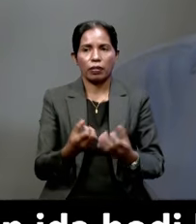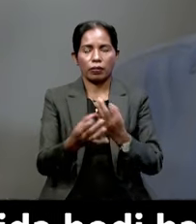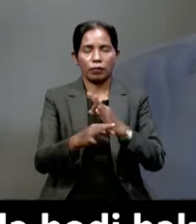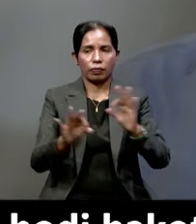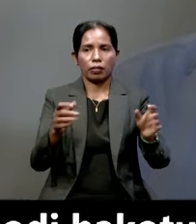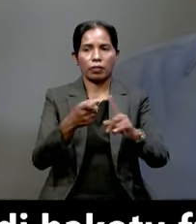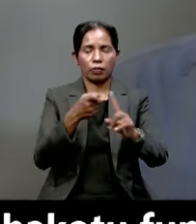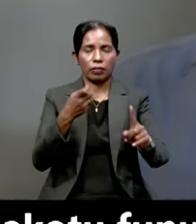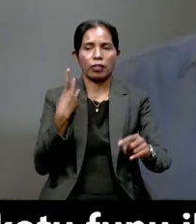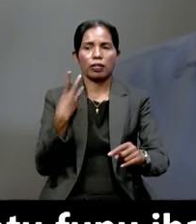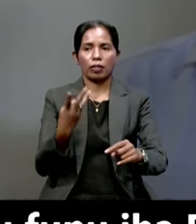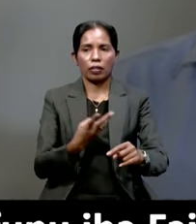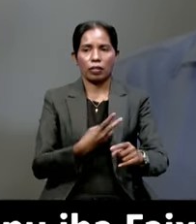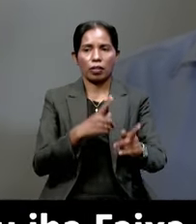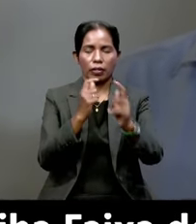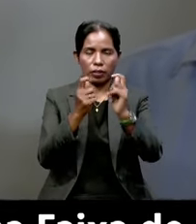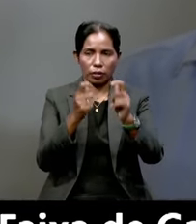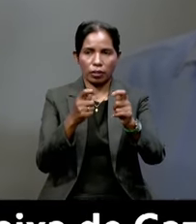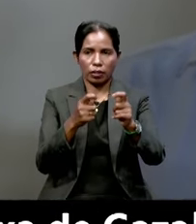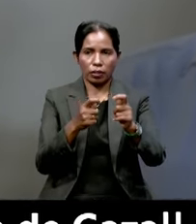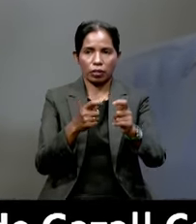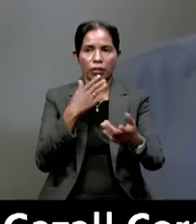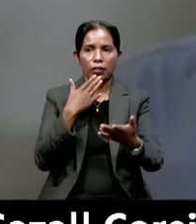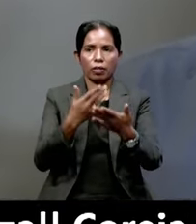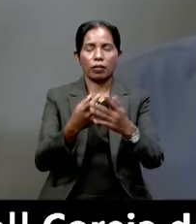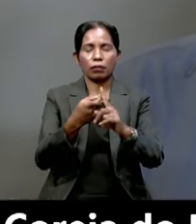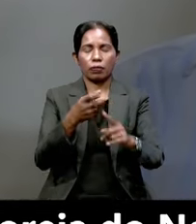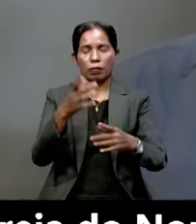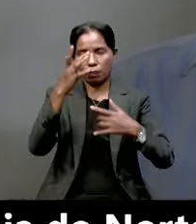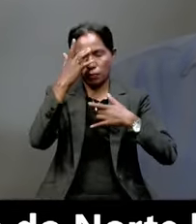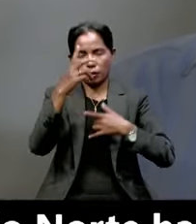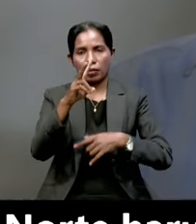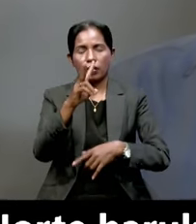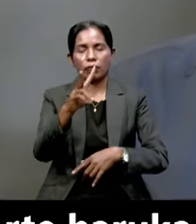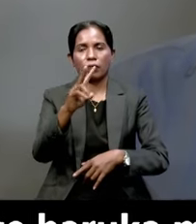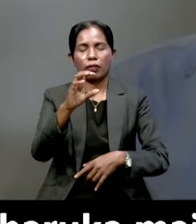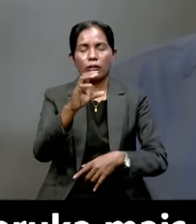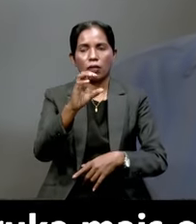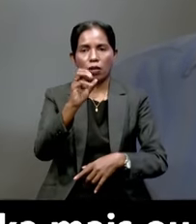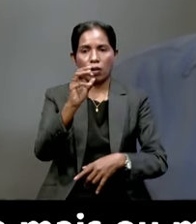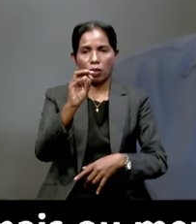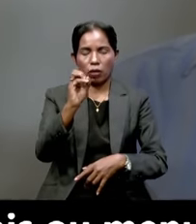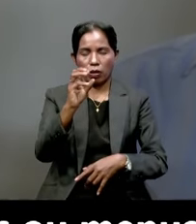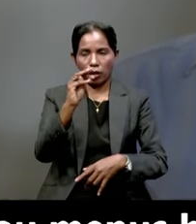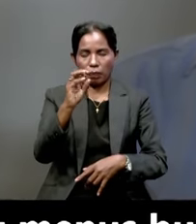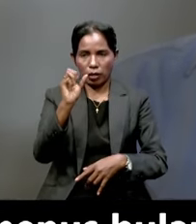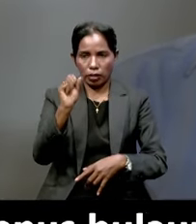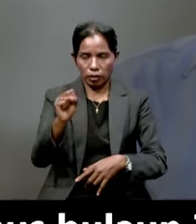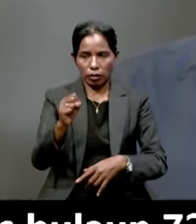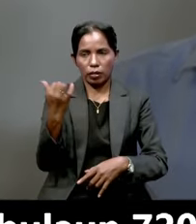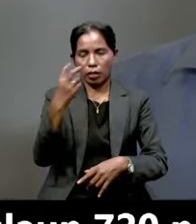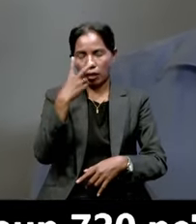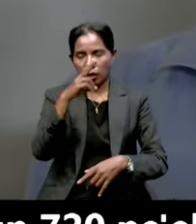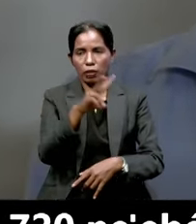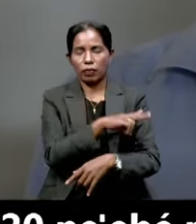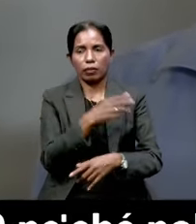husi tenia teste qualidade husi vacina ne itani OMS itani parte governo li husi naitak sira are kata vacina